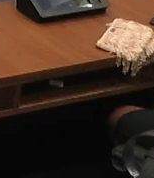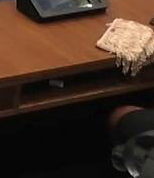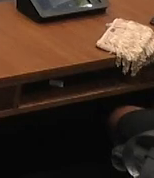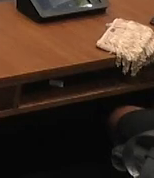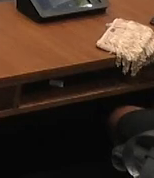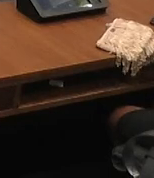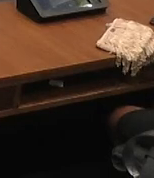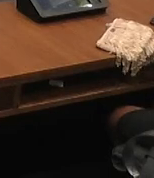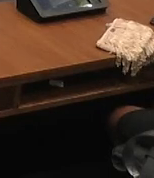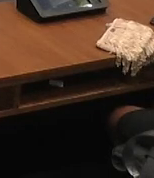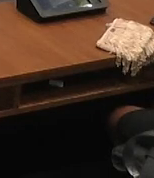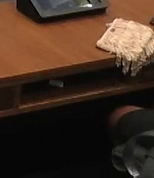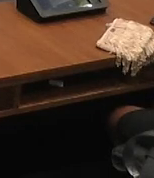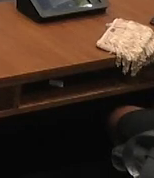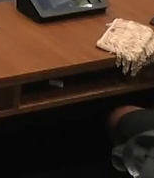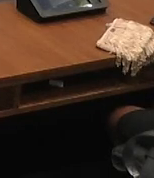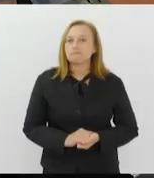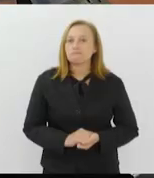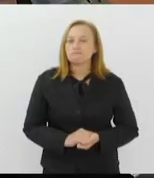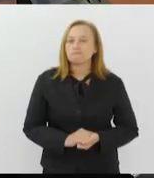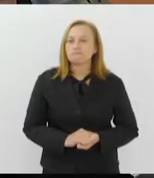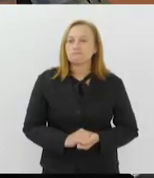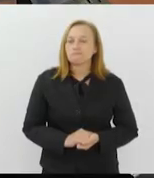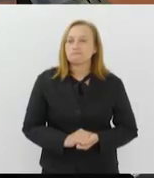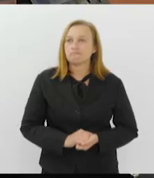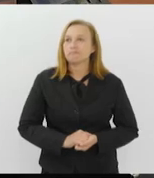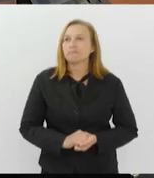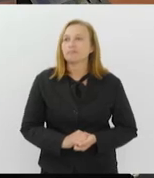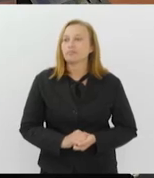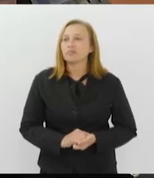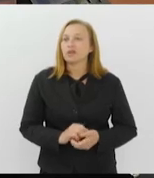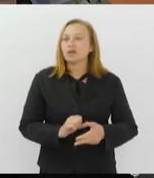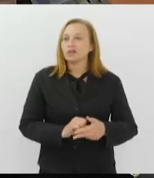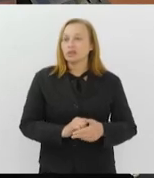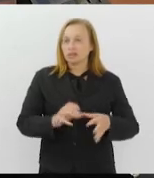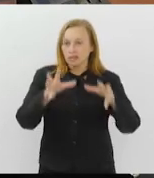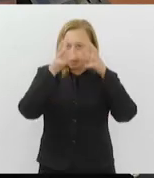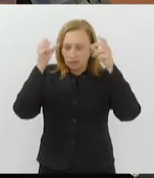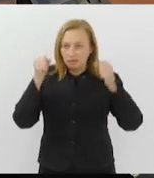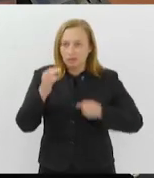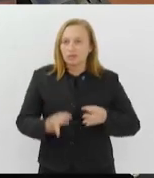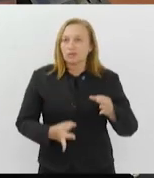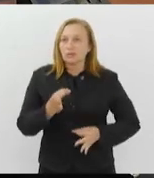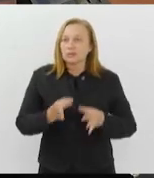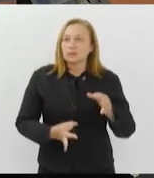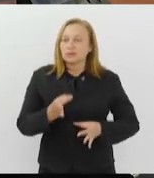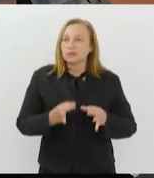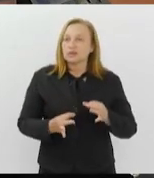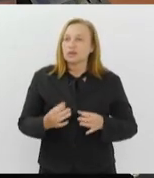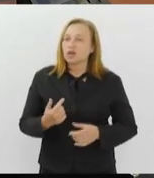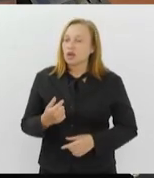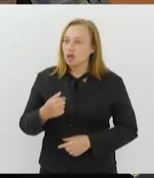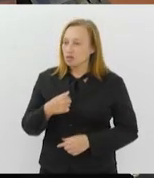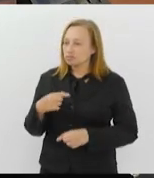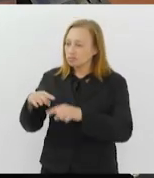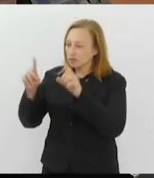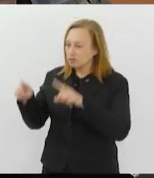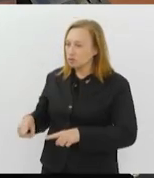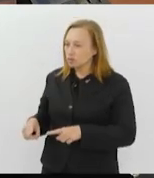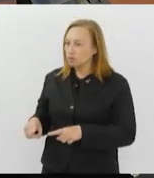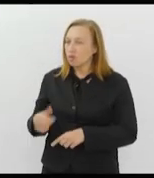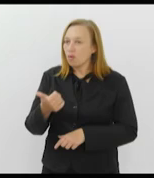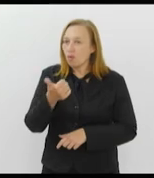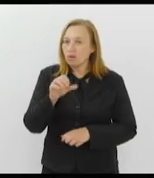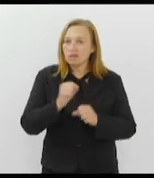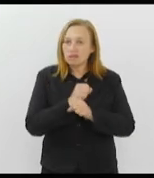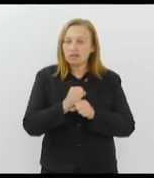ver, a máquina do Tribunal de Justiça. Fui servidor durante 11 anos do Tribunal de Justiça do Rio de